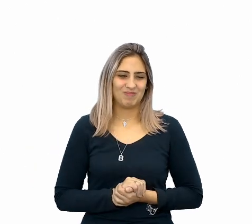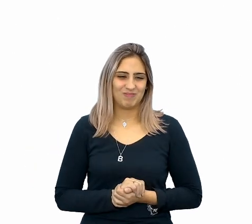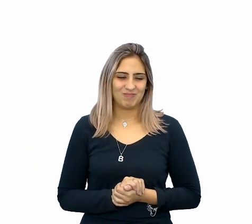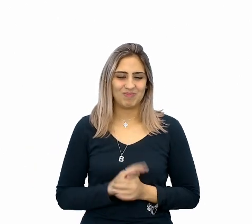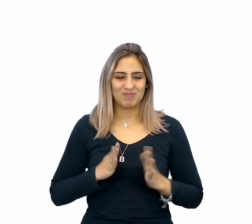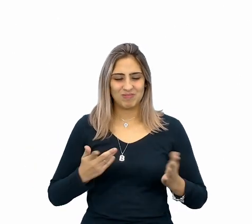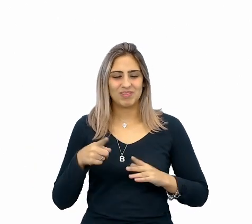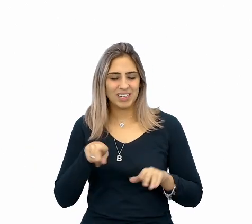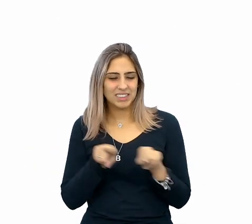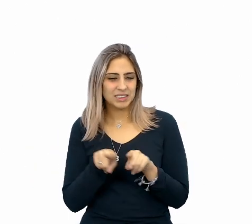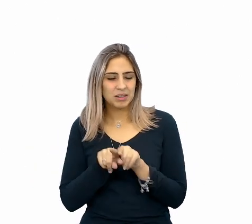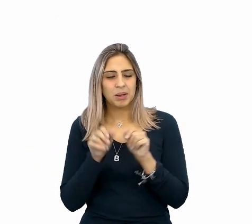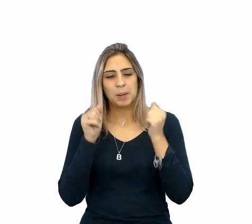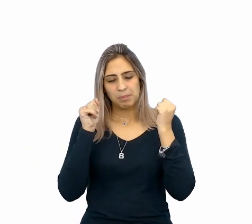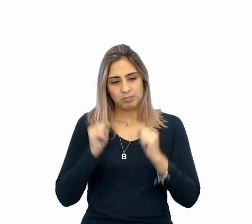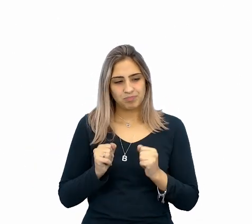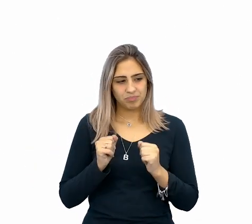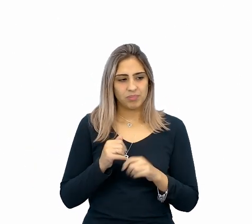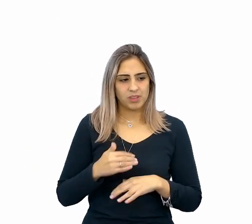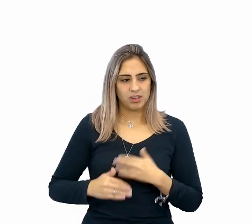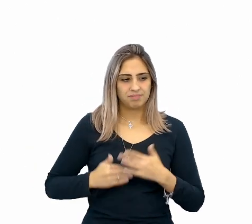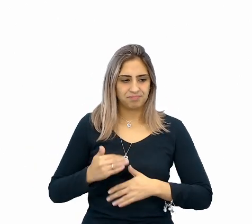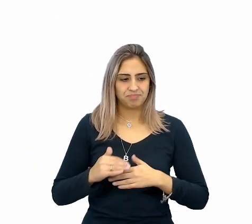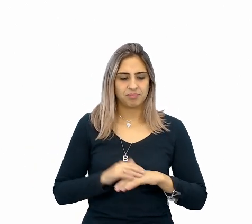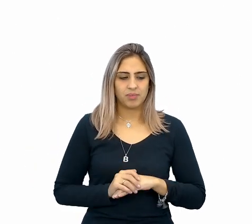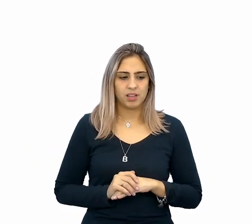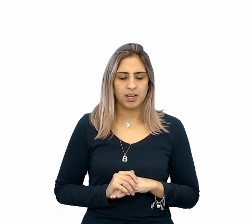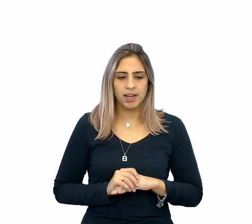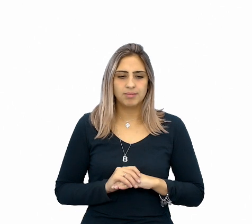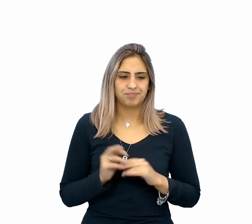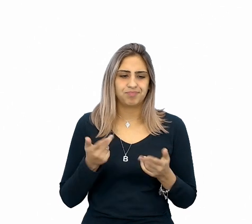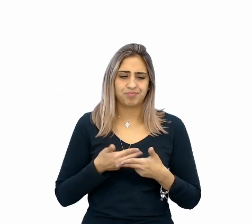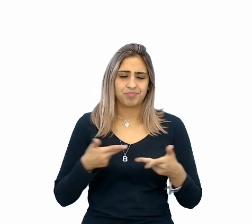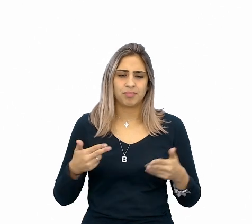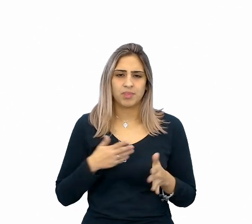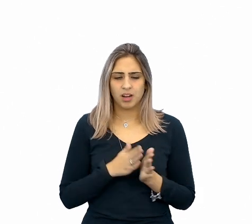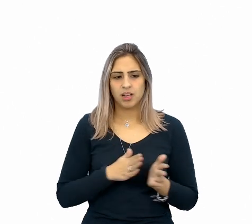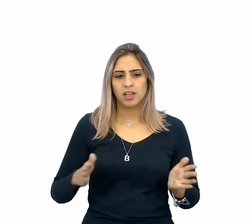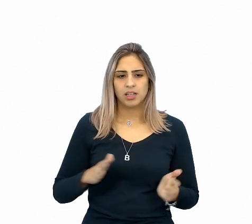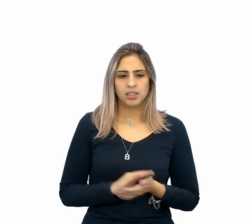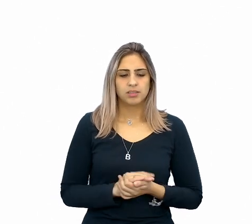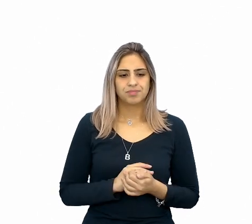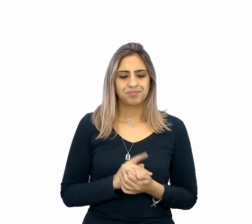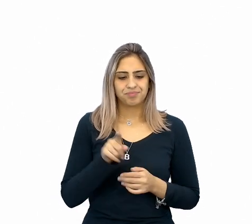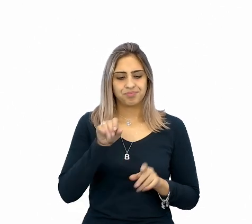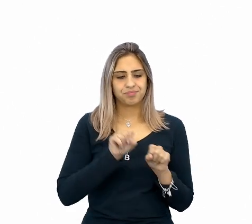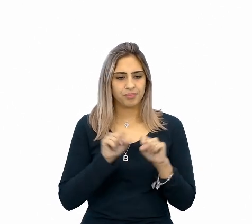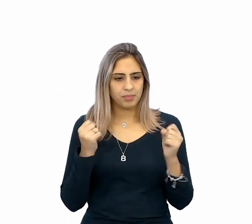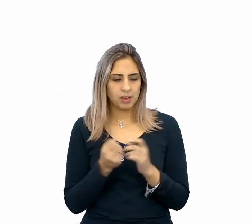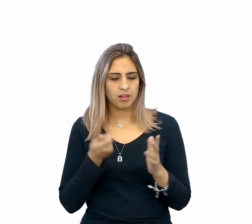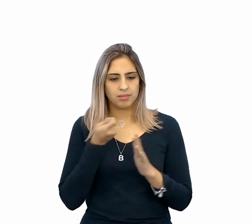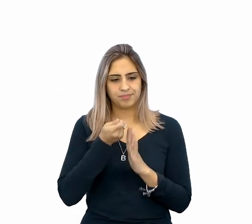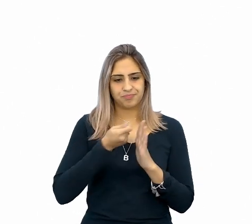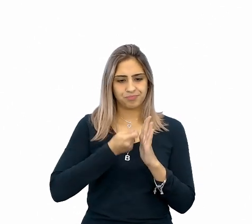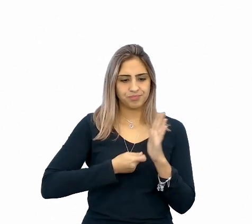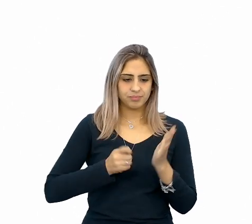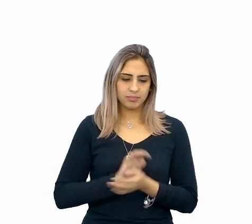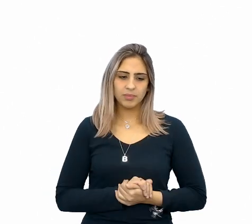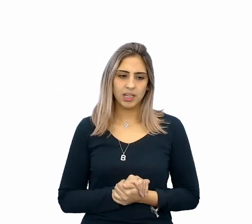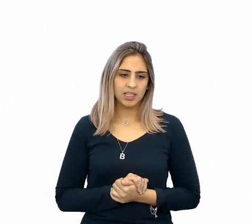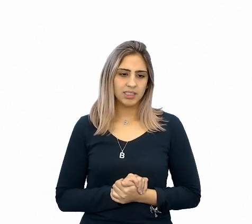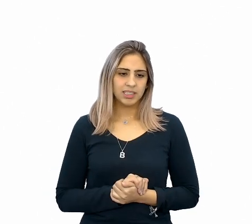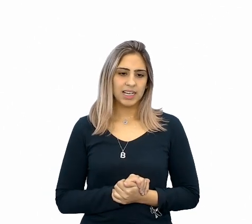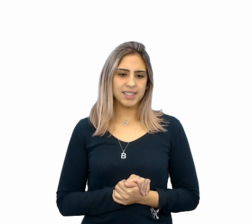eles também possam, ao passo que avançam na compreensão sobre o sistema de escrita, também